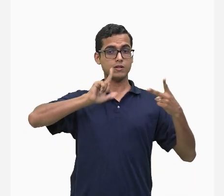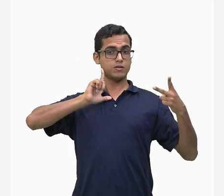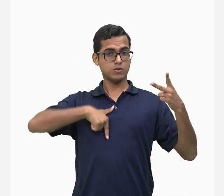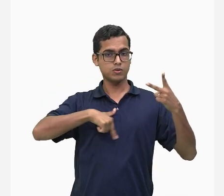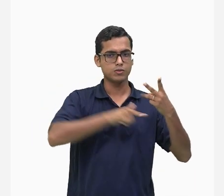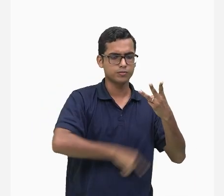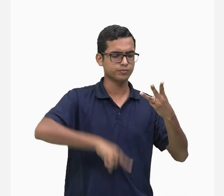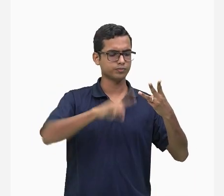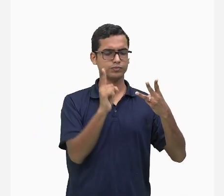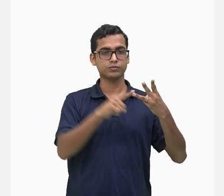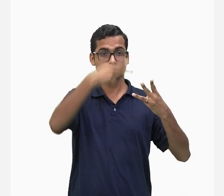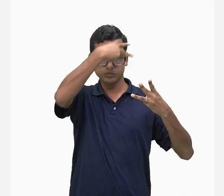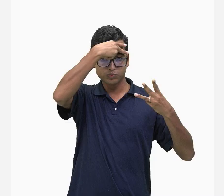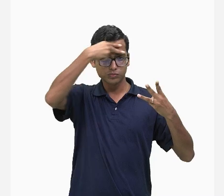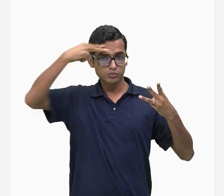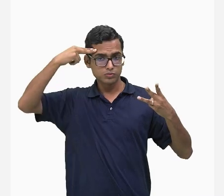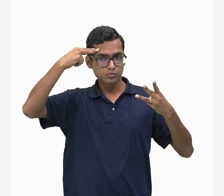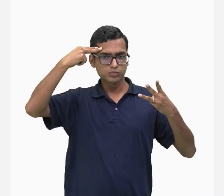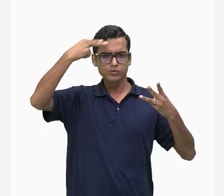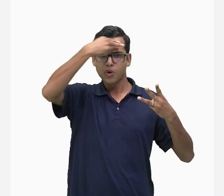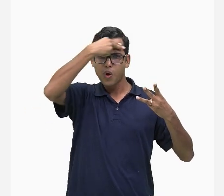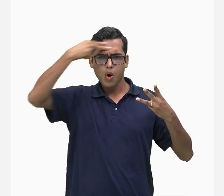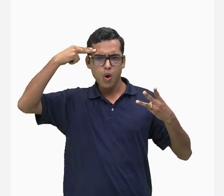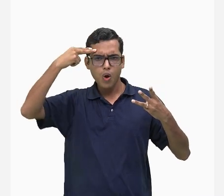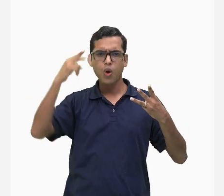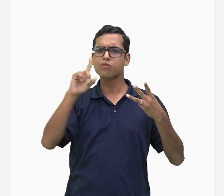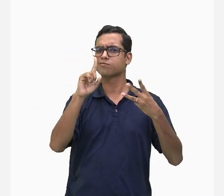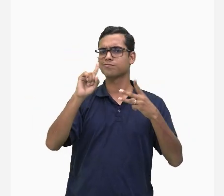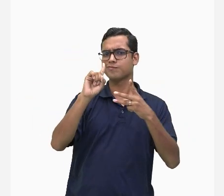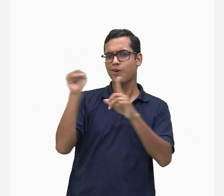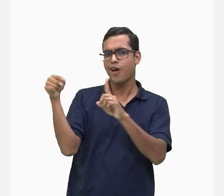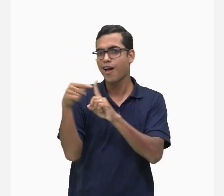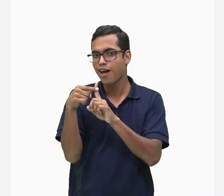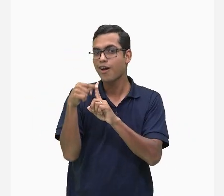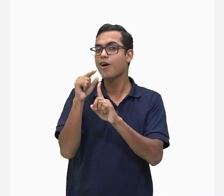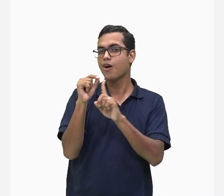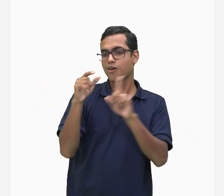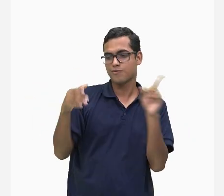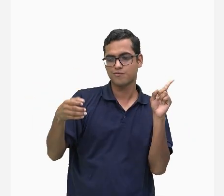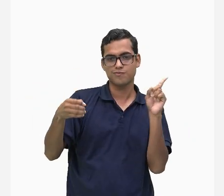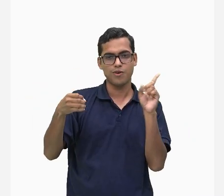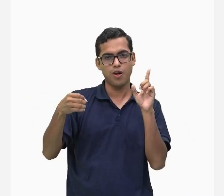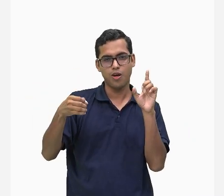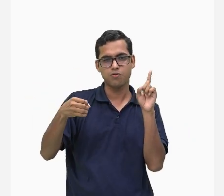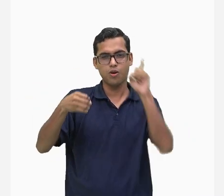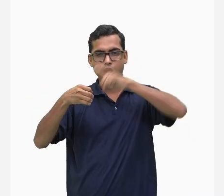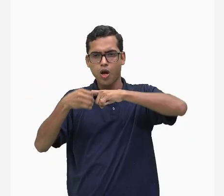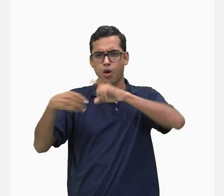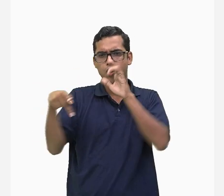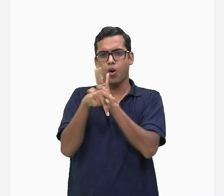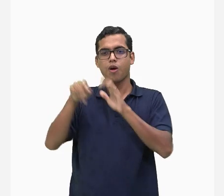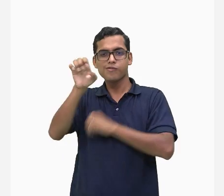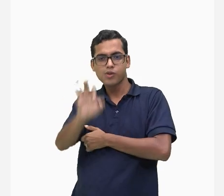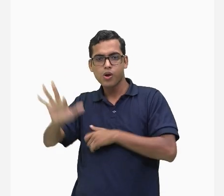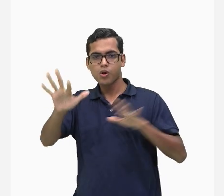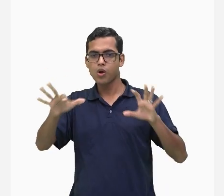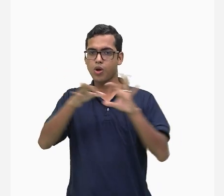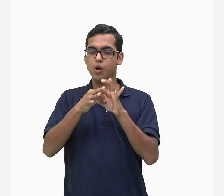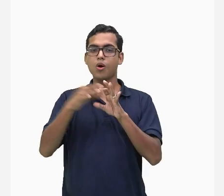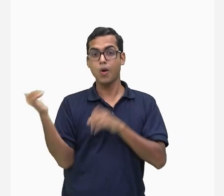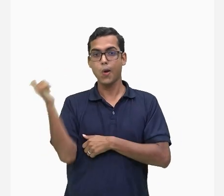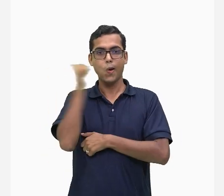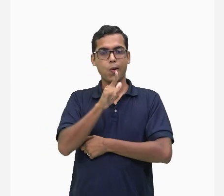desde o início, né? Queriam ingressar na União Europeia. Isso tudo foi concluído em 2004.